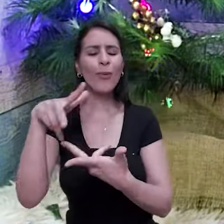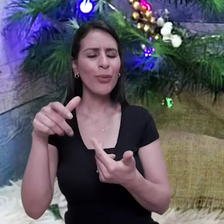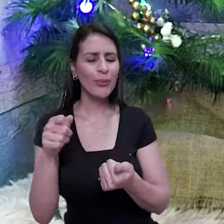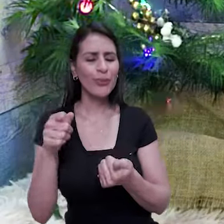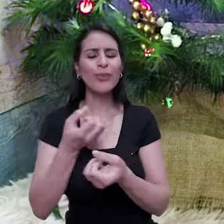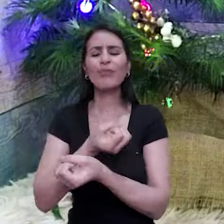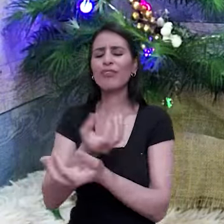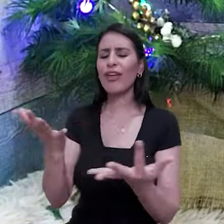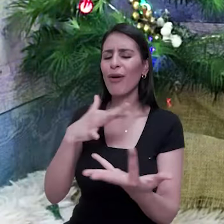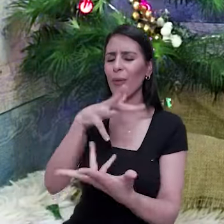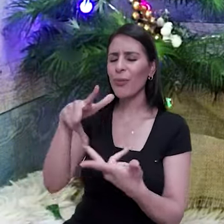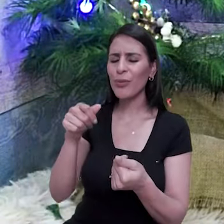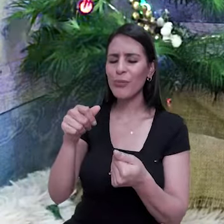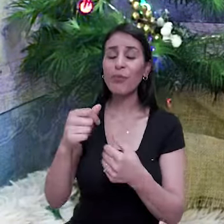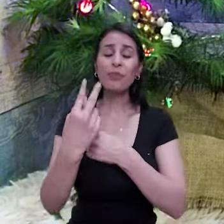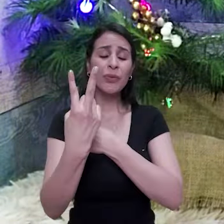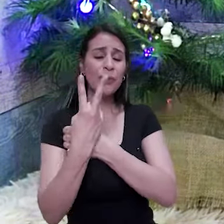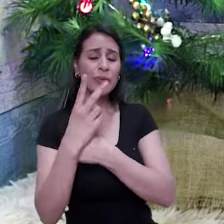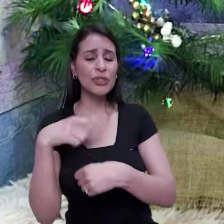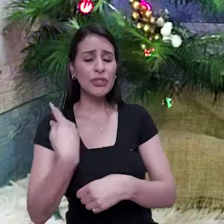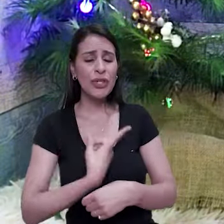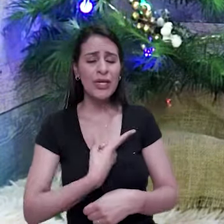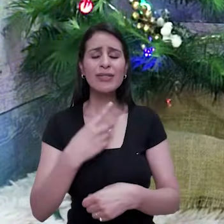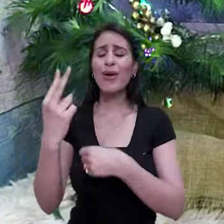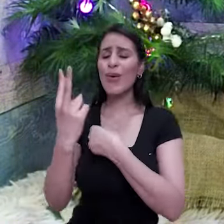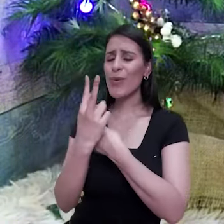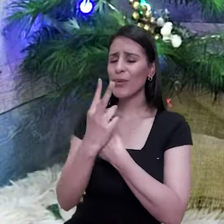de nós, amém.